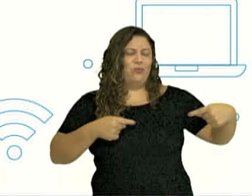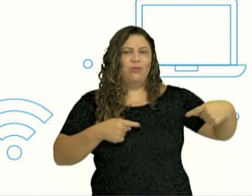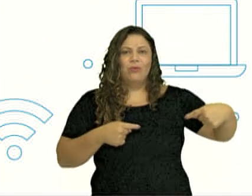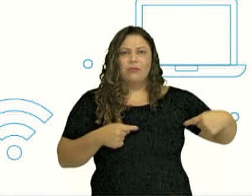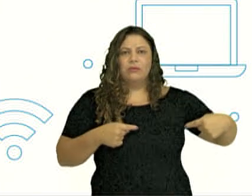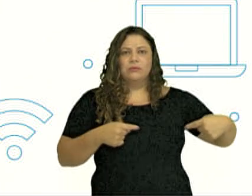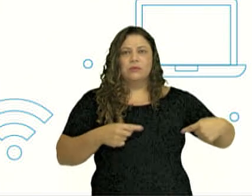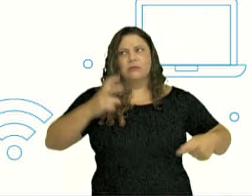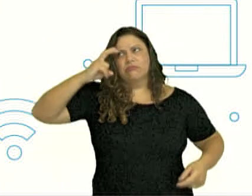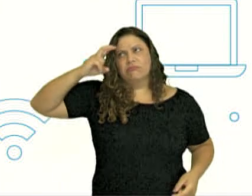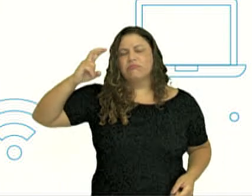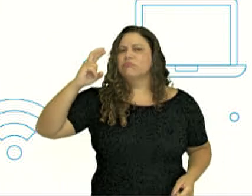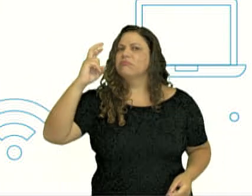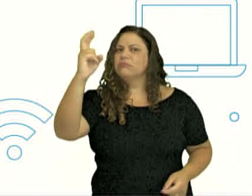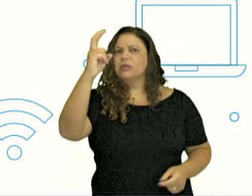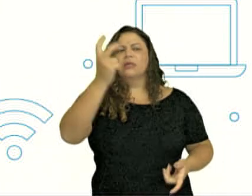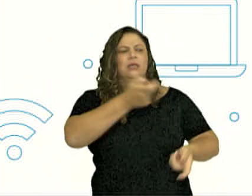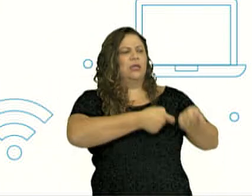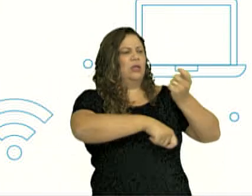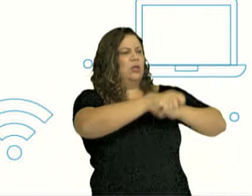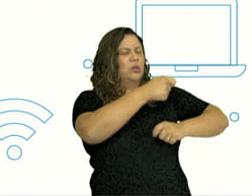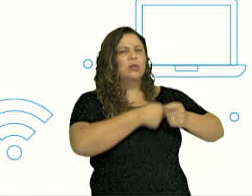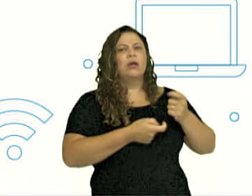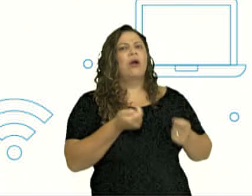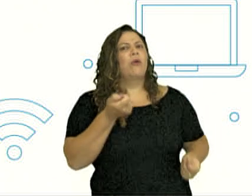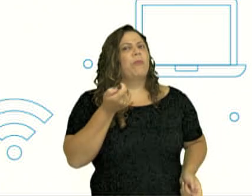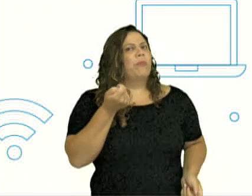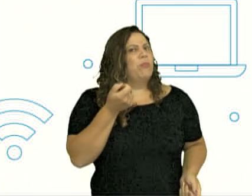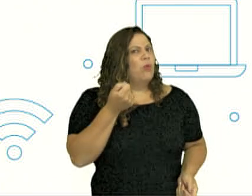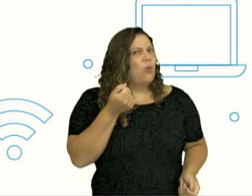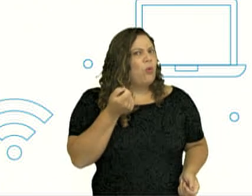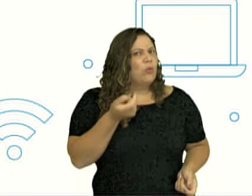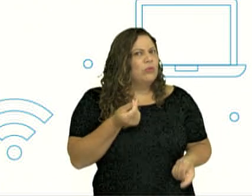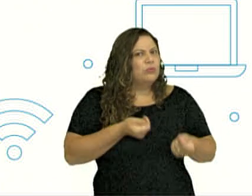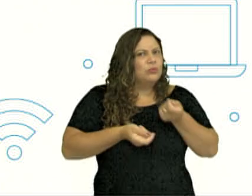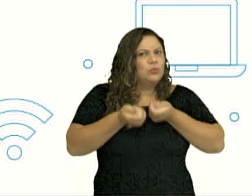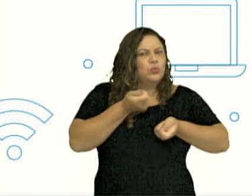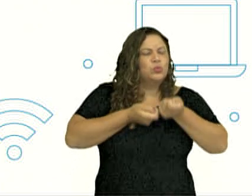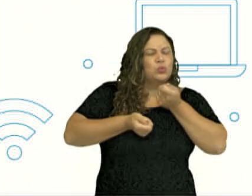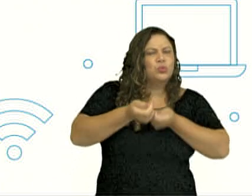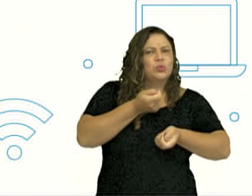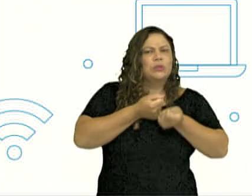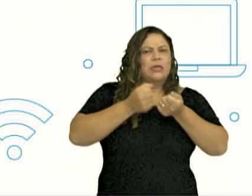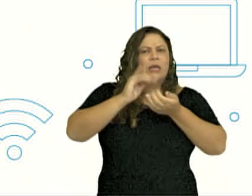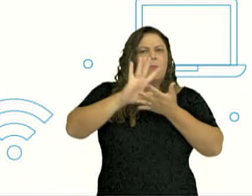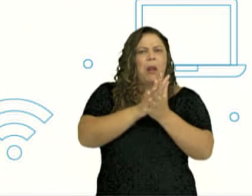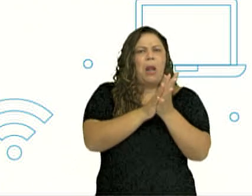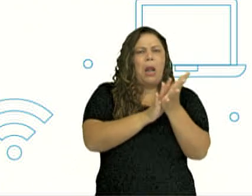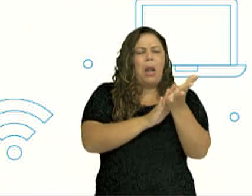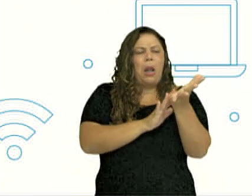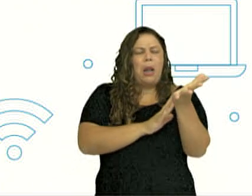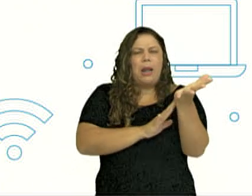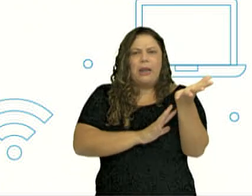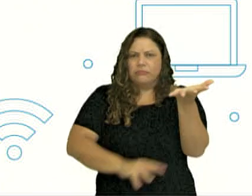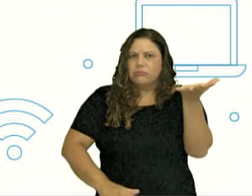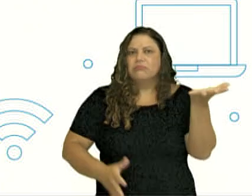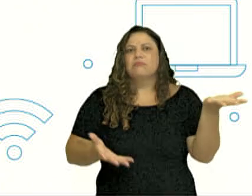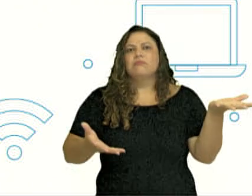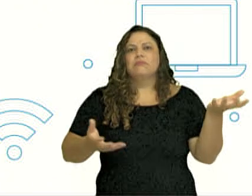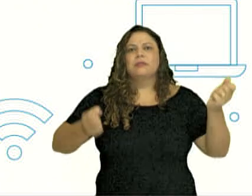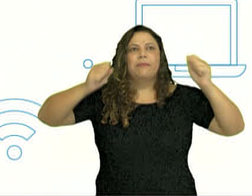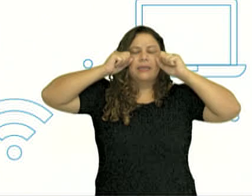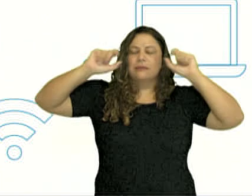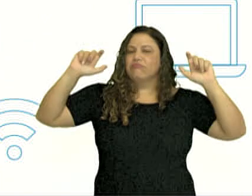sua inteligência financeira for pouca, o dinheiro escorrerá sob suas mãos. Será mais esperto que